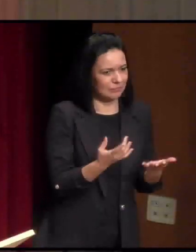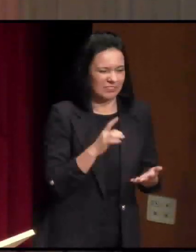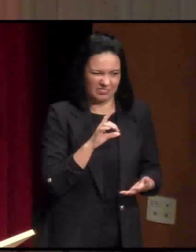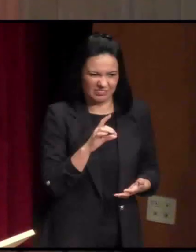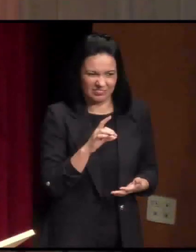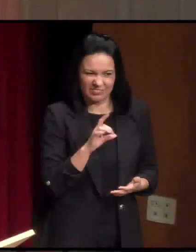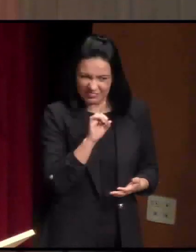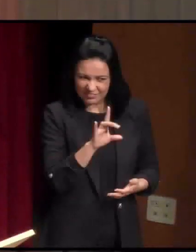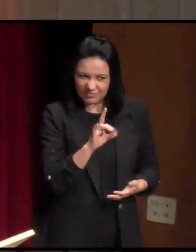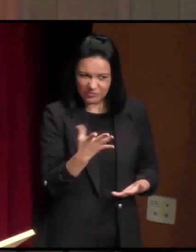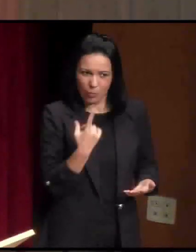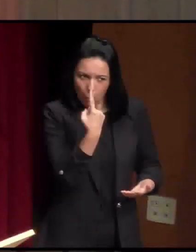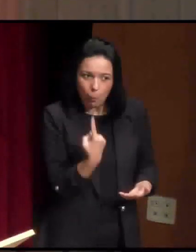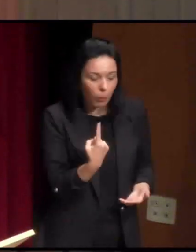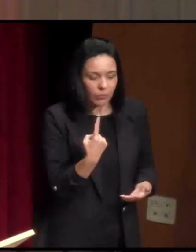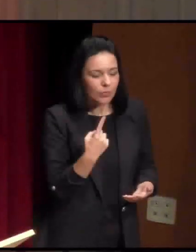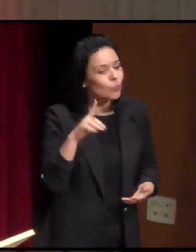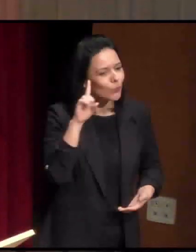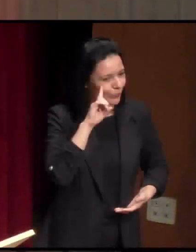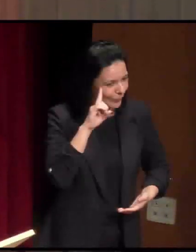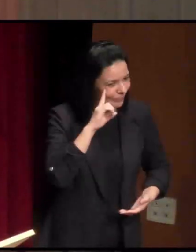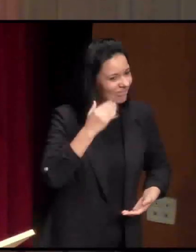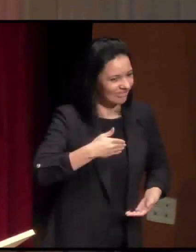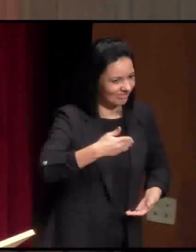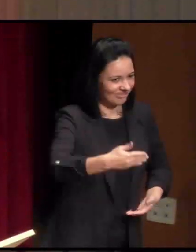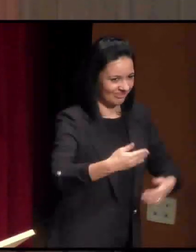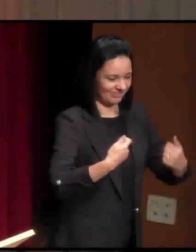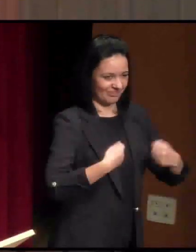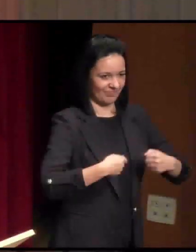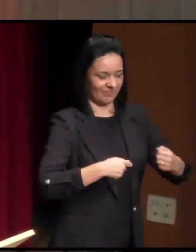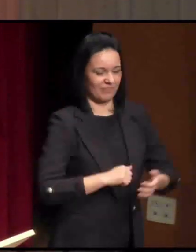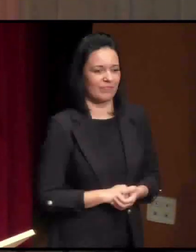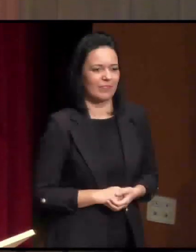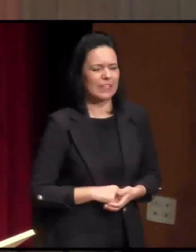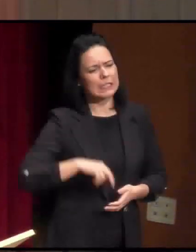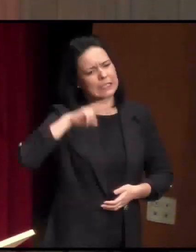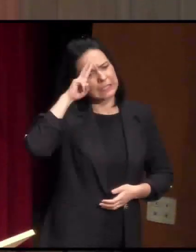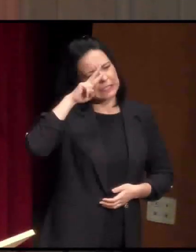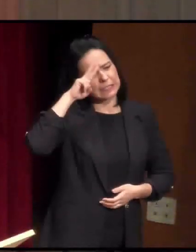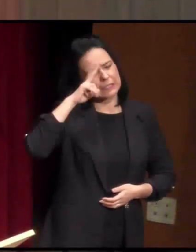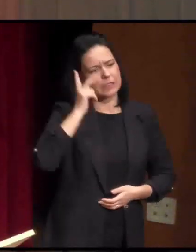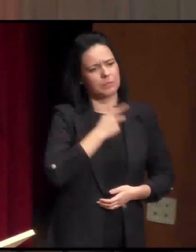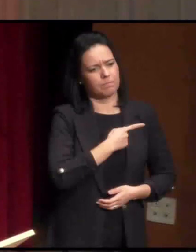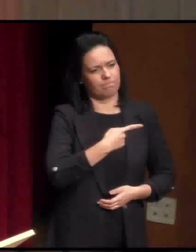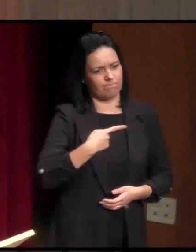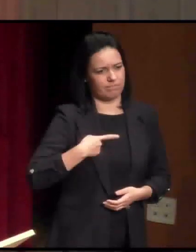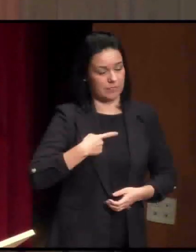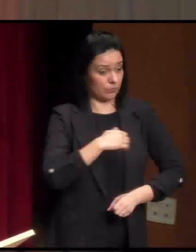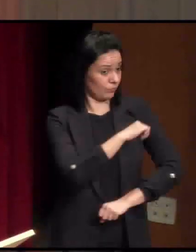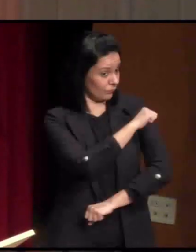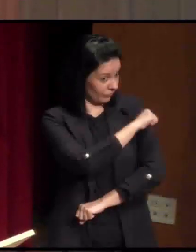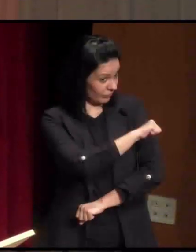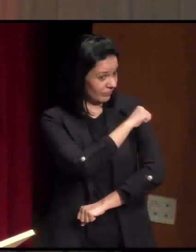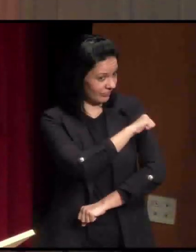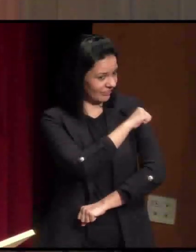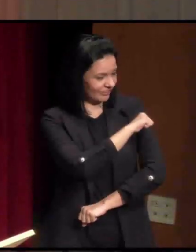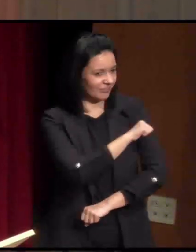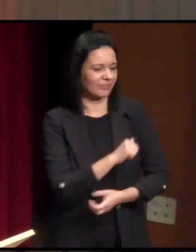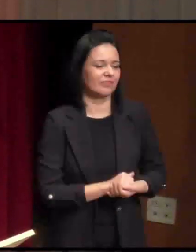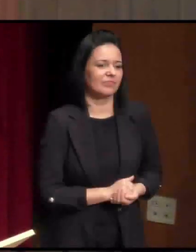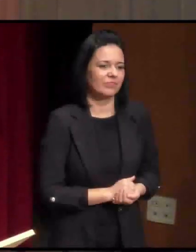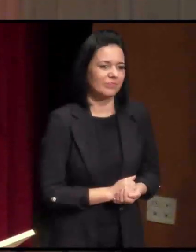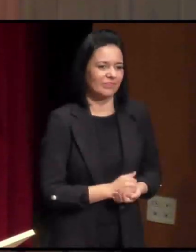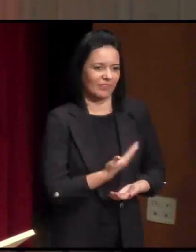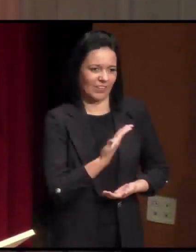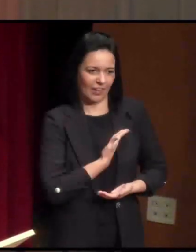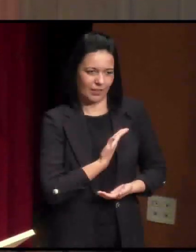inclusão. Inclusão é todo dia. É isso aí, muito bom. Eu lembro do pastor Rafael Stelling, no Rio de Janeiro, Niterói. O meu